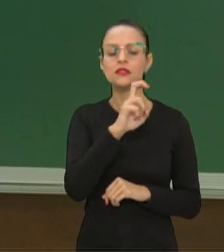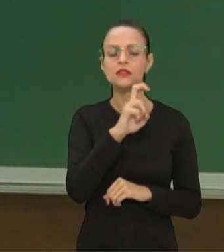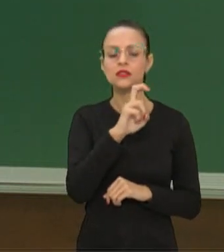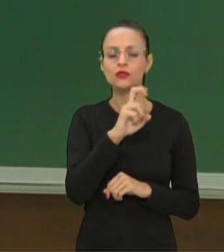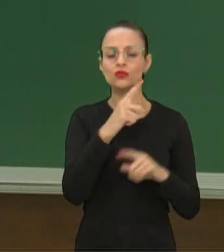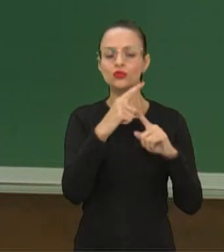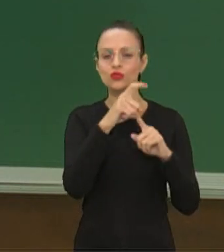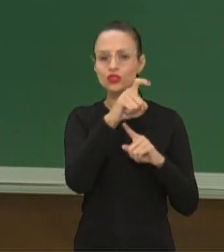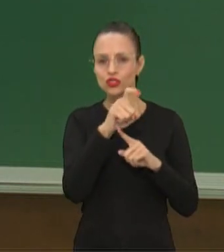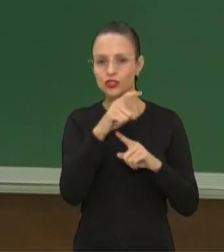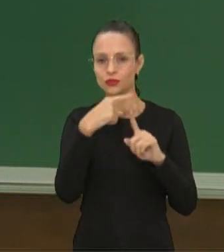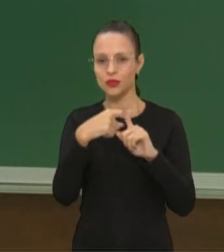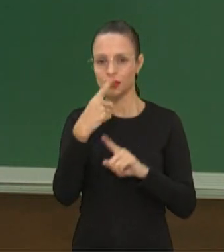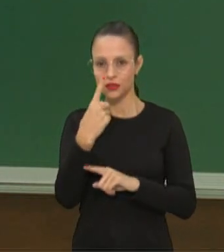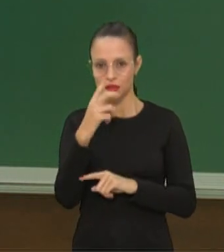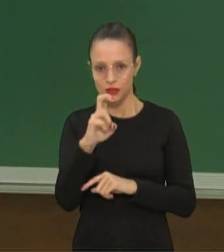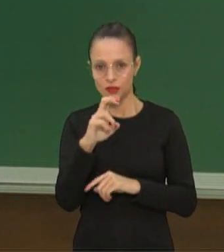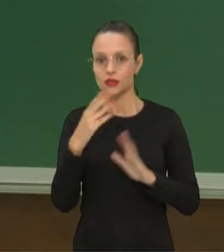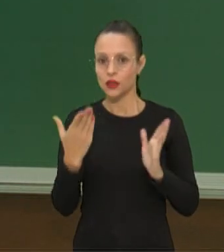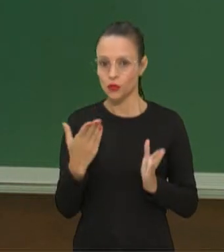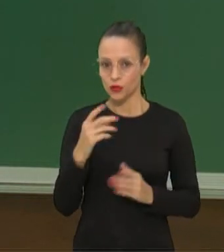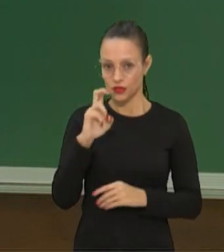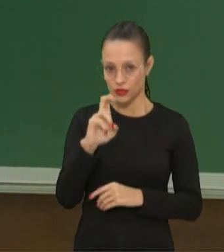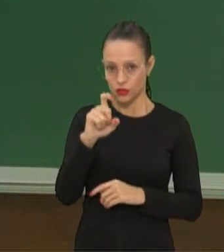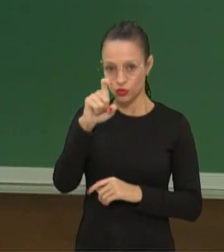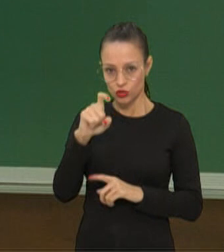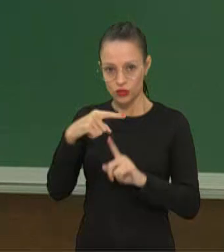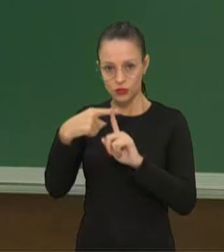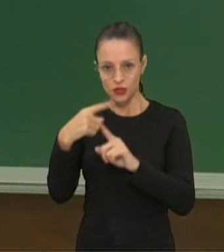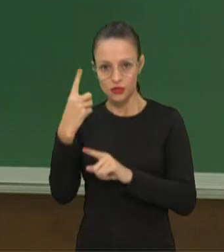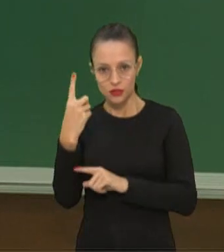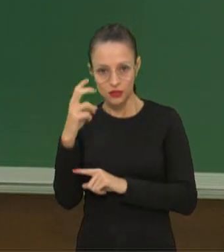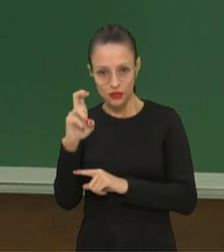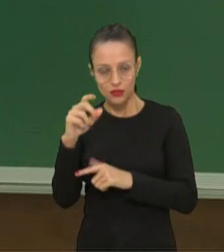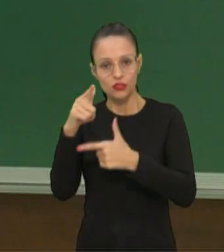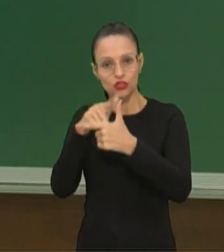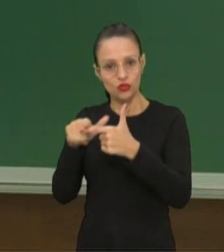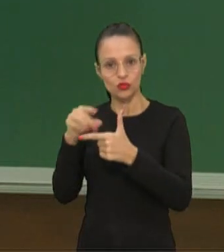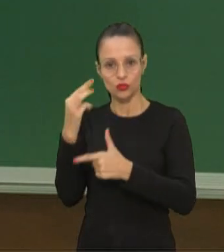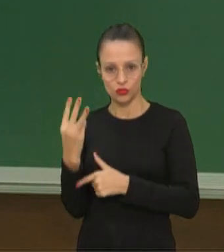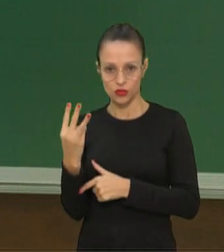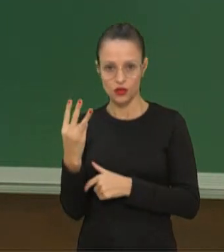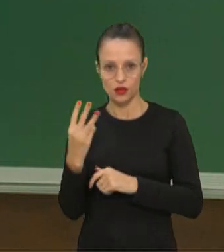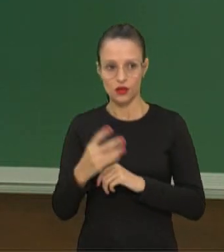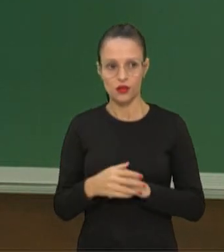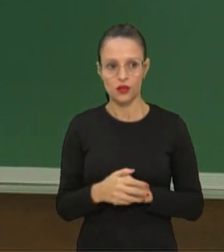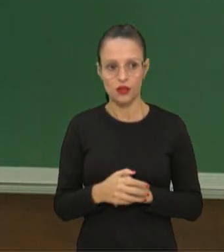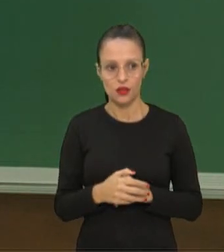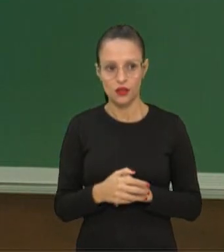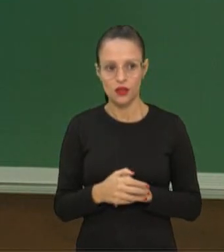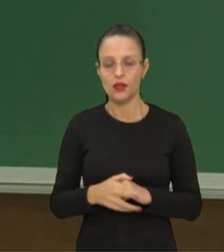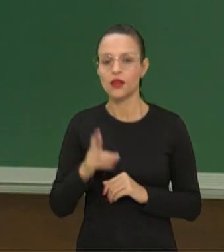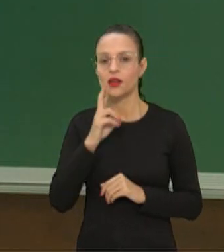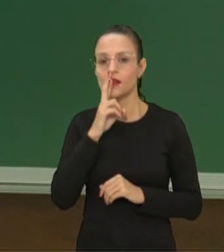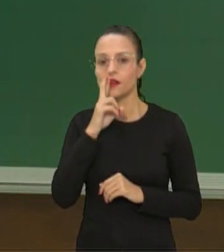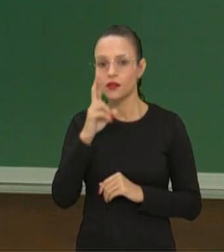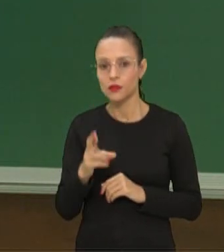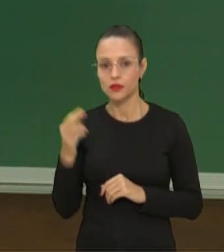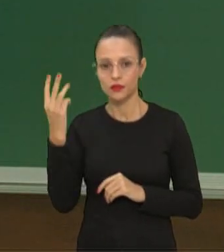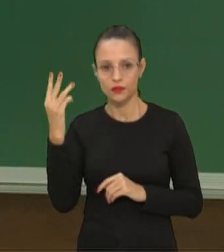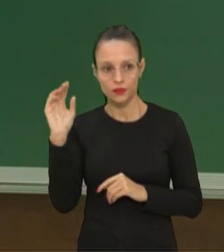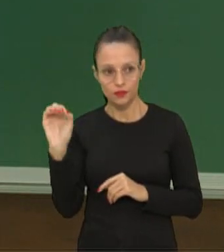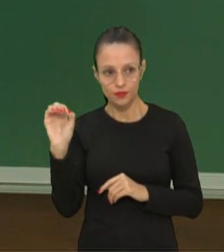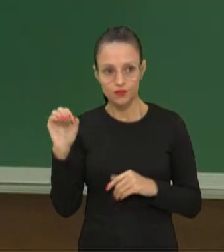mas eu não sei. Então eu vou pegar o 5x mais 15 e vou dividir por 3. E vou ter o resultado